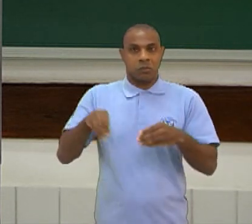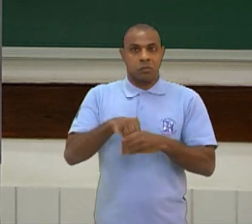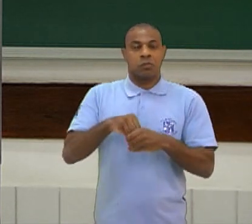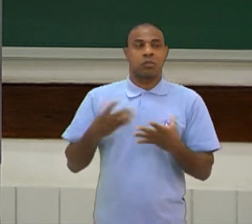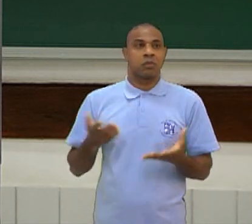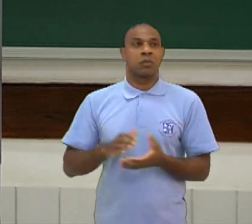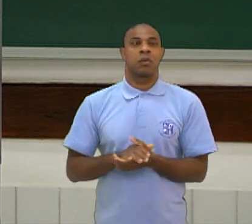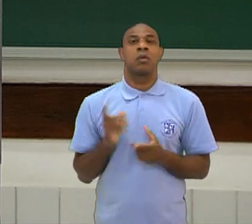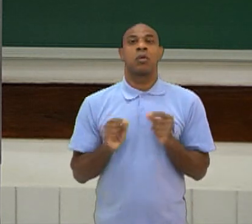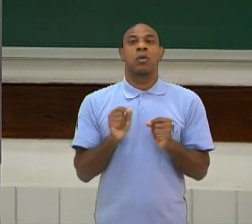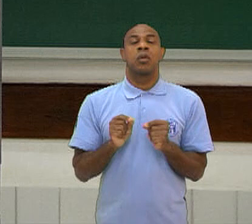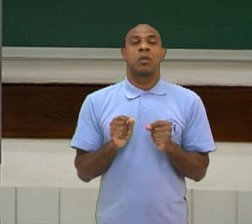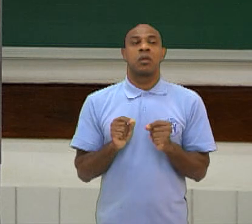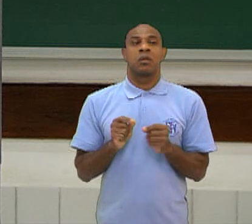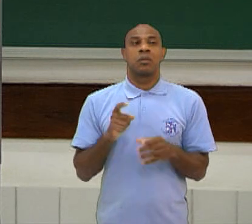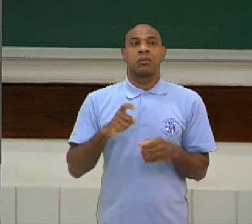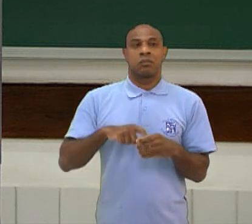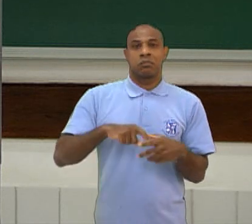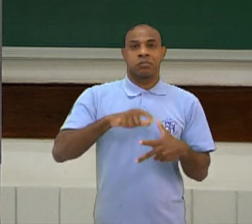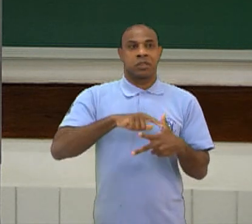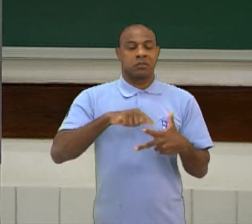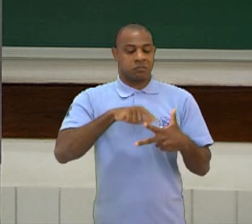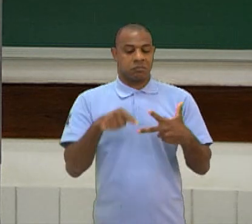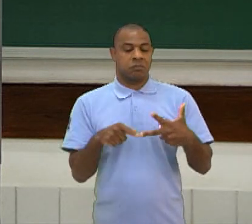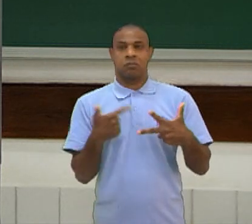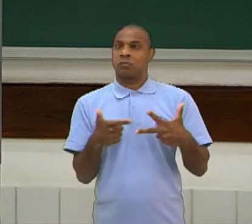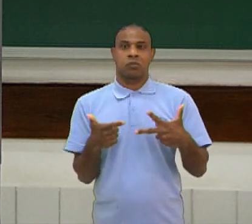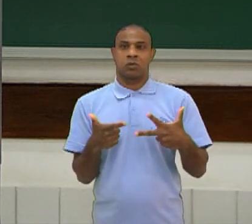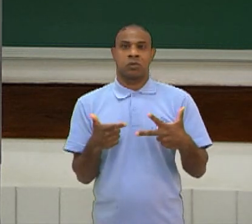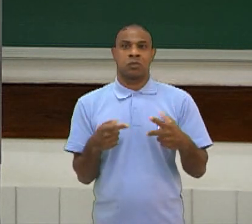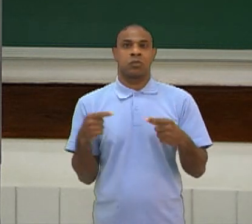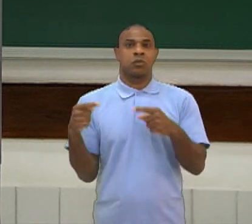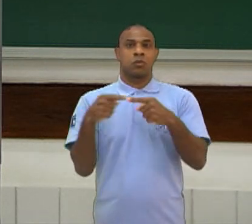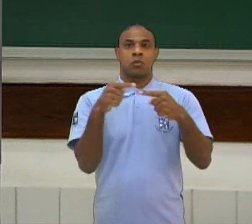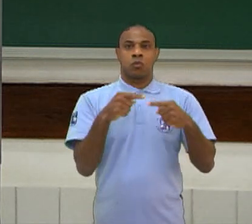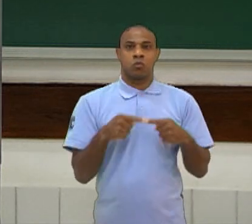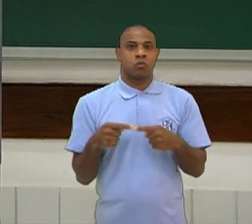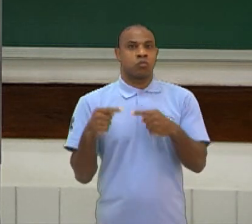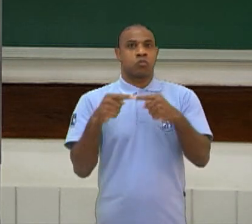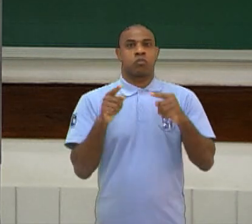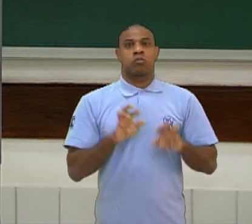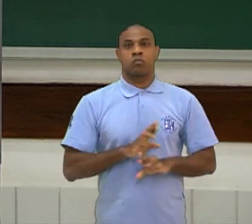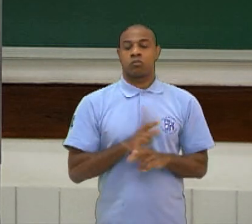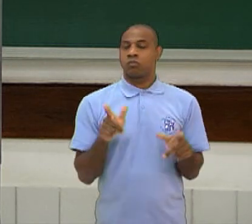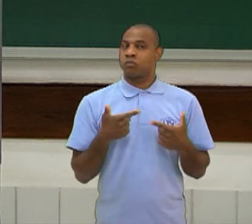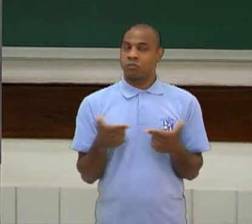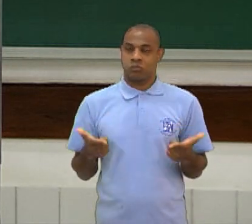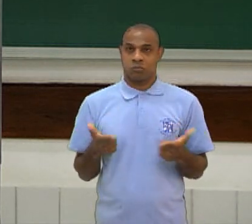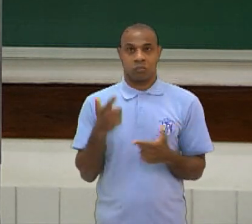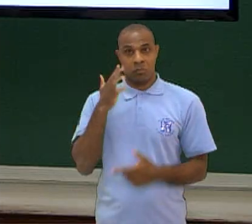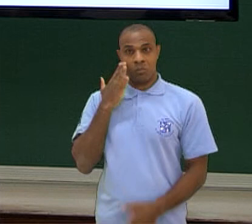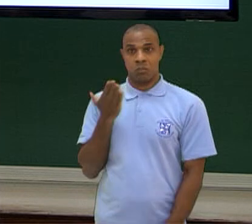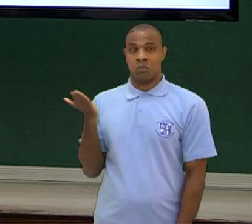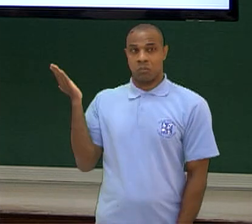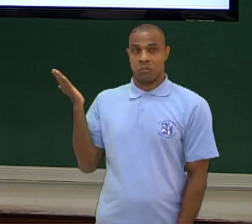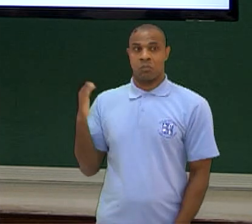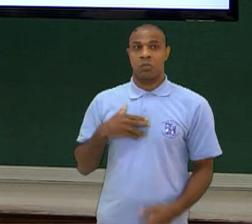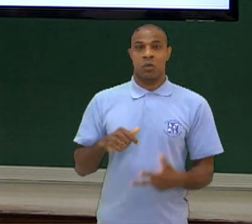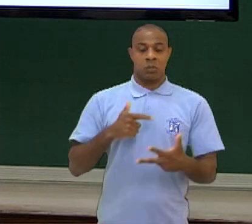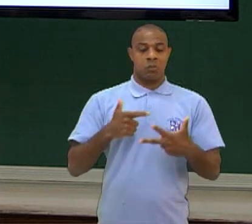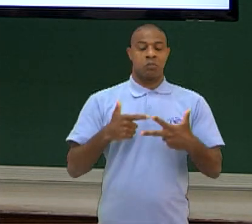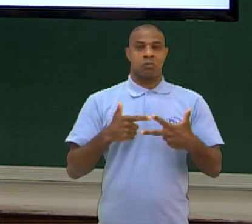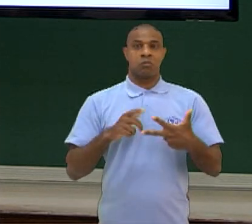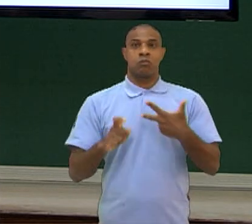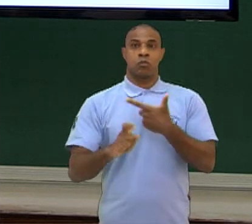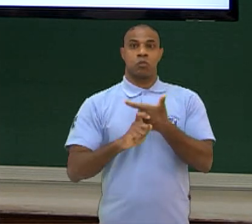há uma desarmonia entre esses 3 poderes. Eles não funcionam de maneira harmônica. Prestem atenção lá. O poder